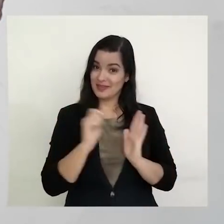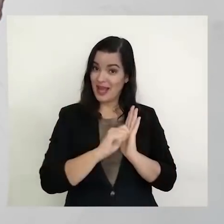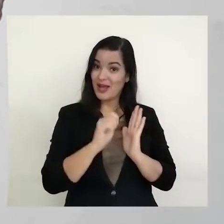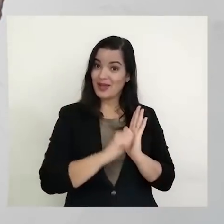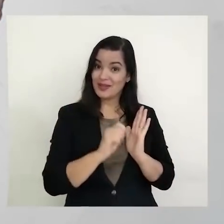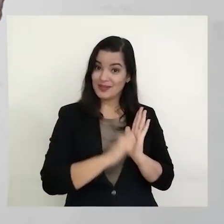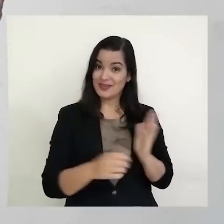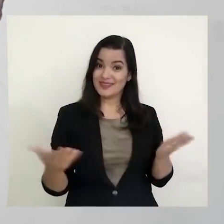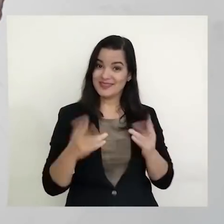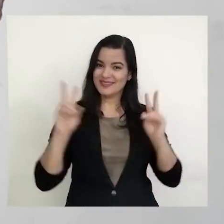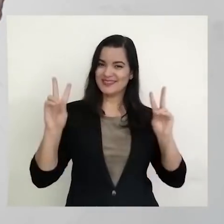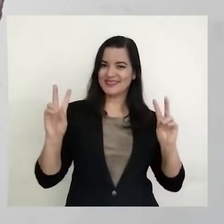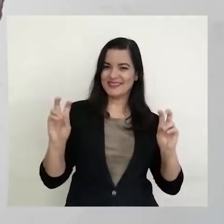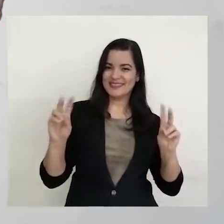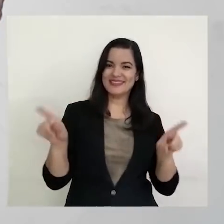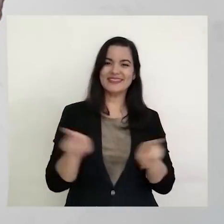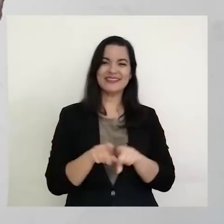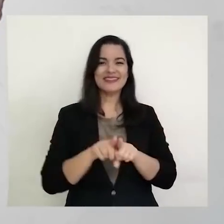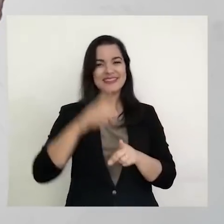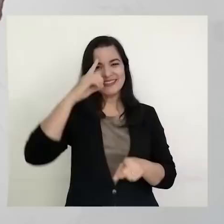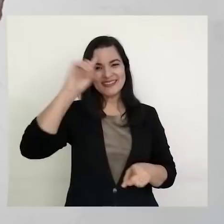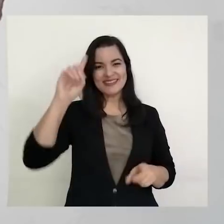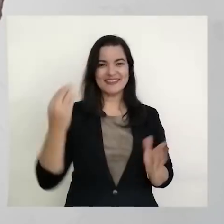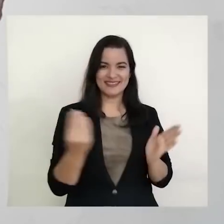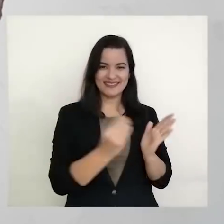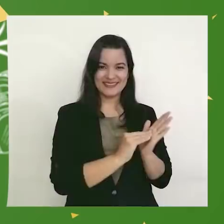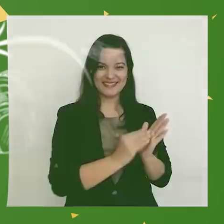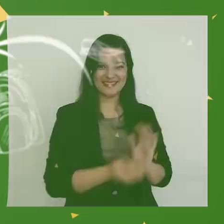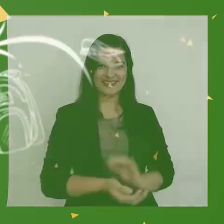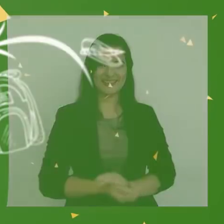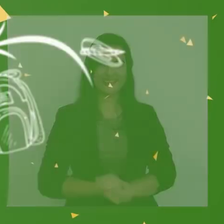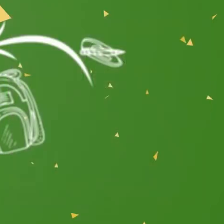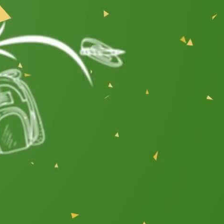nota do nosso tema de hoje e coloquem a data.